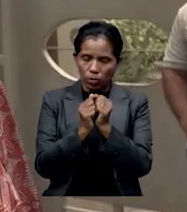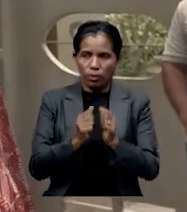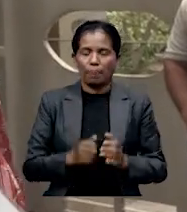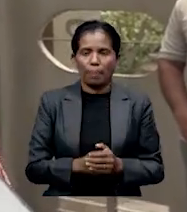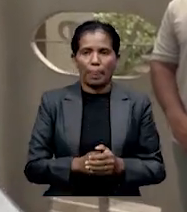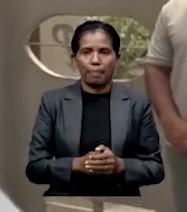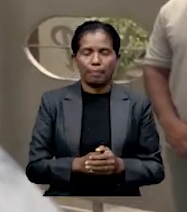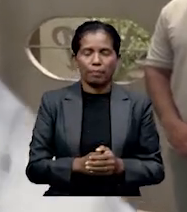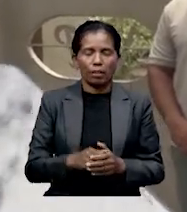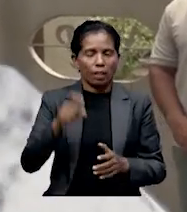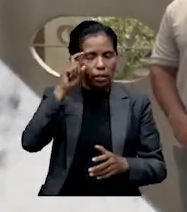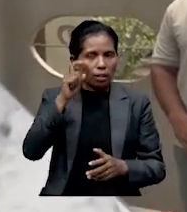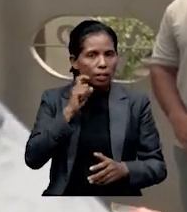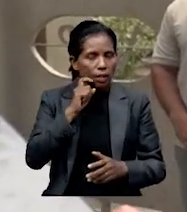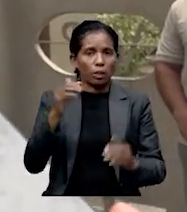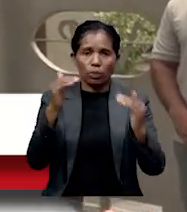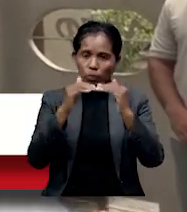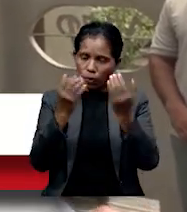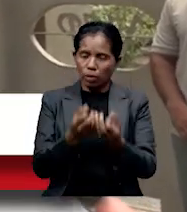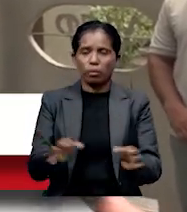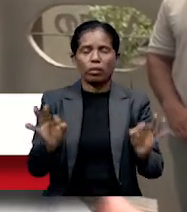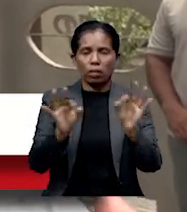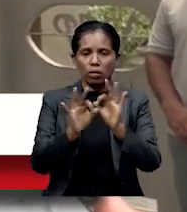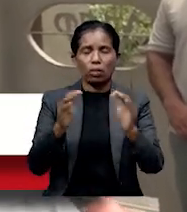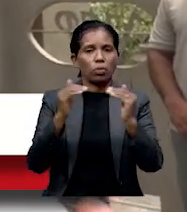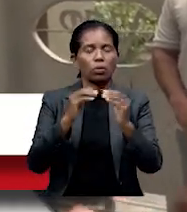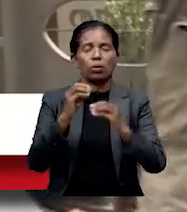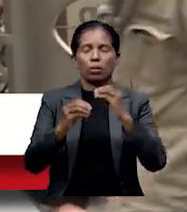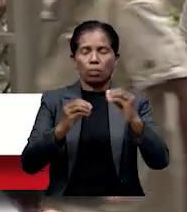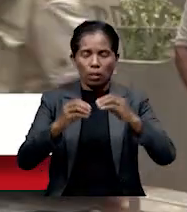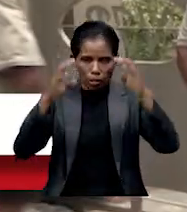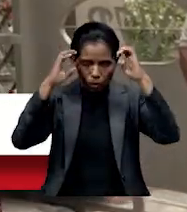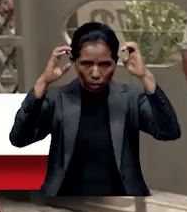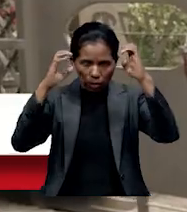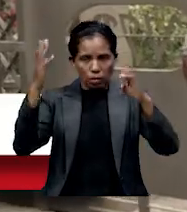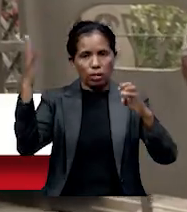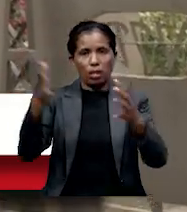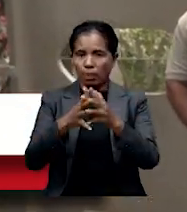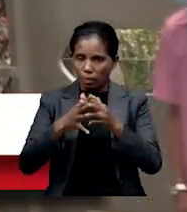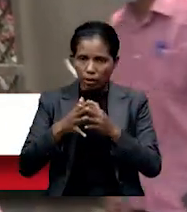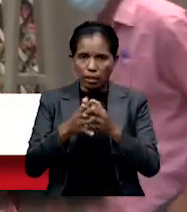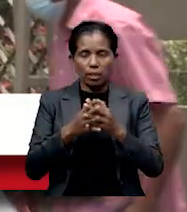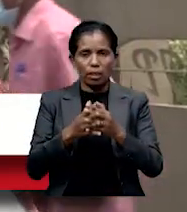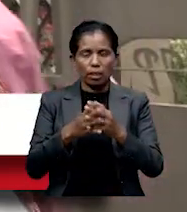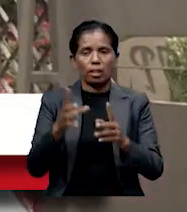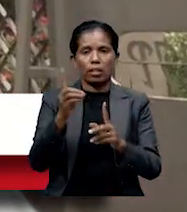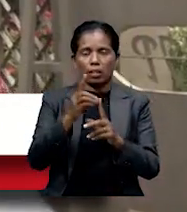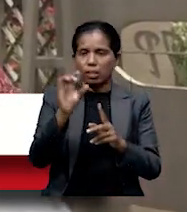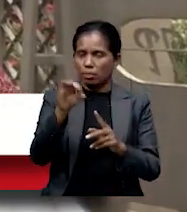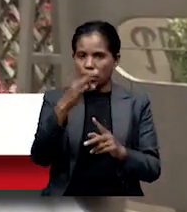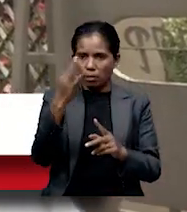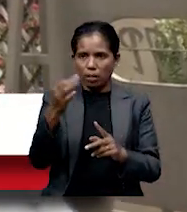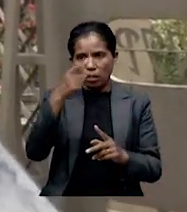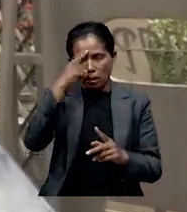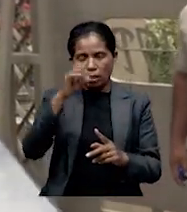mas cimeira era importante, cimeira com a educação, Nações Unidas Nian, dia 19. Também